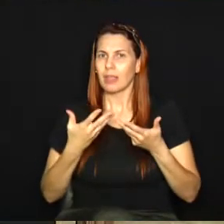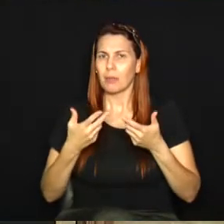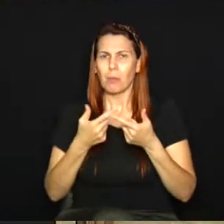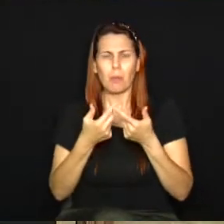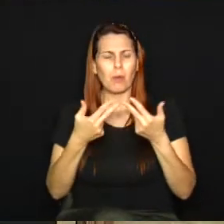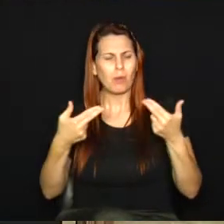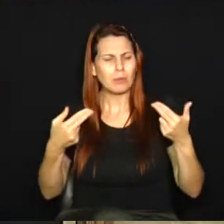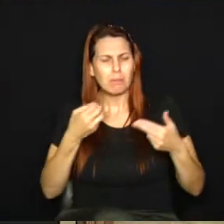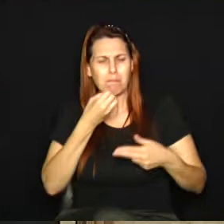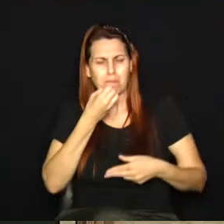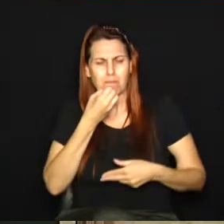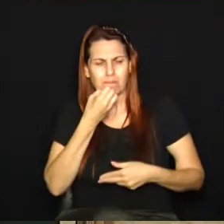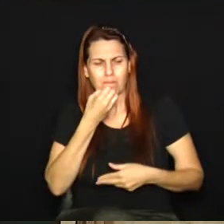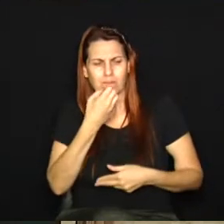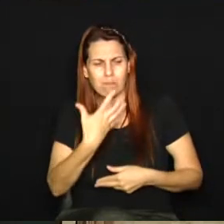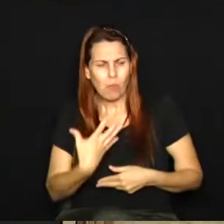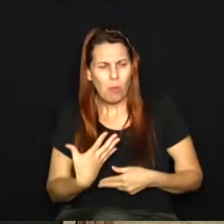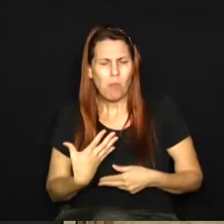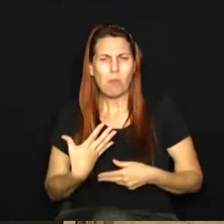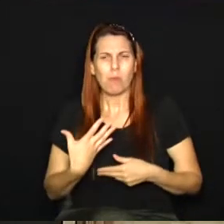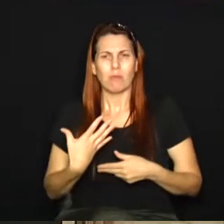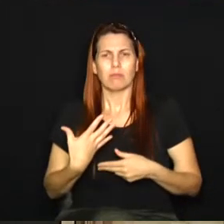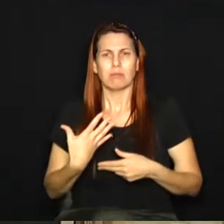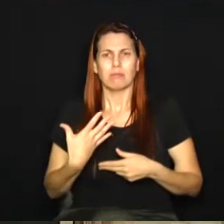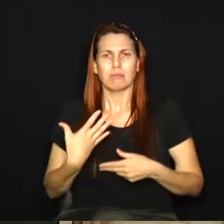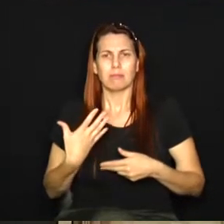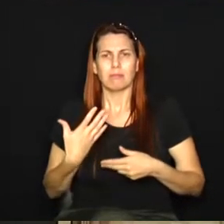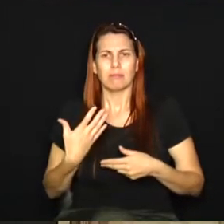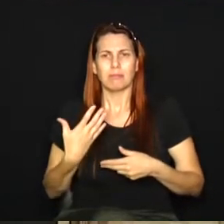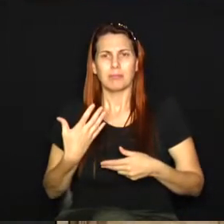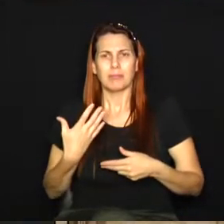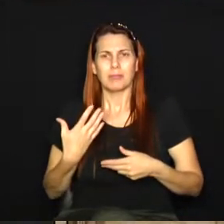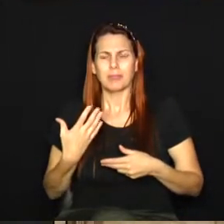algo bom, né? Uma